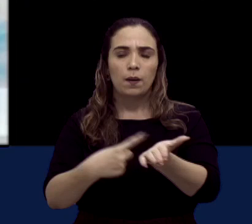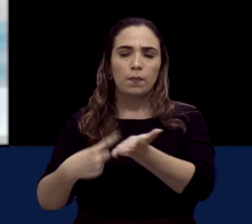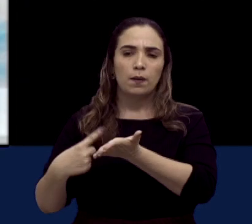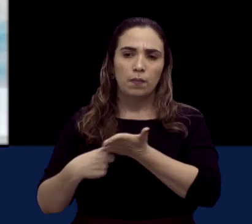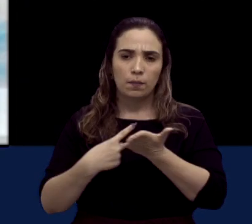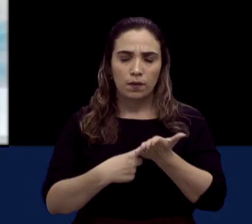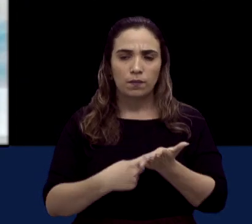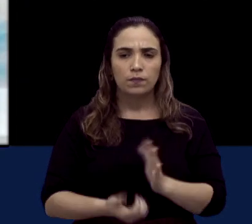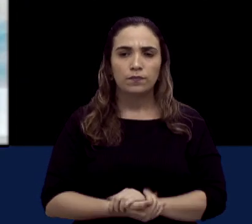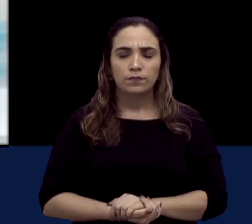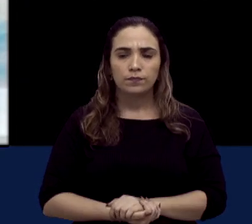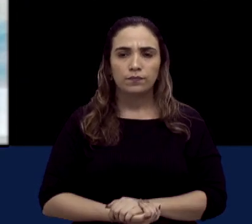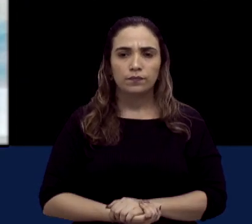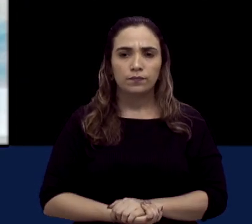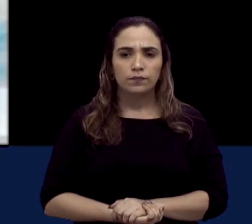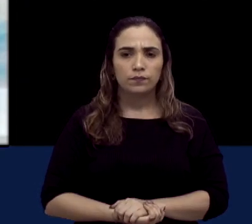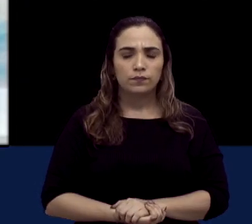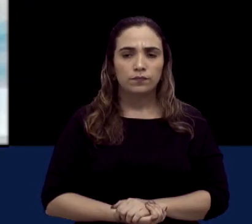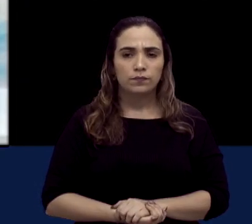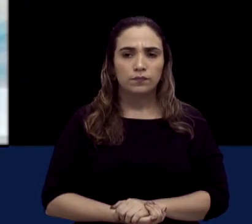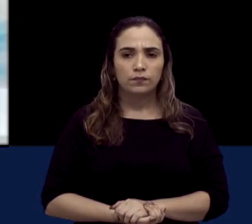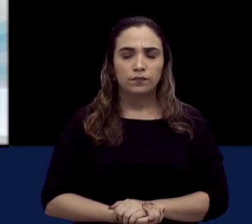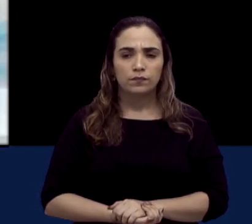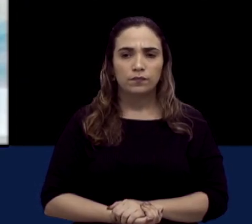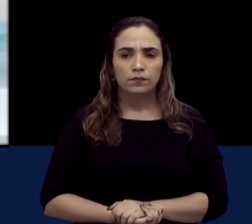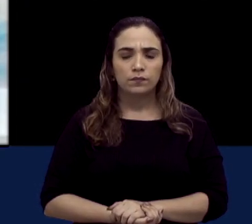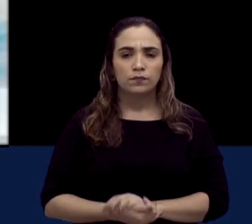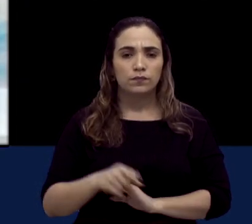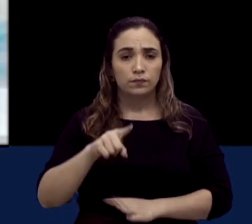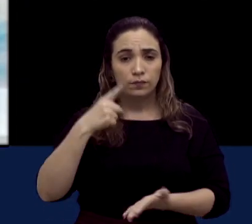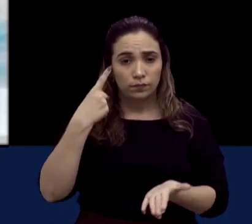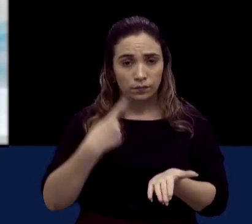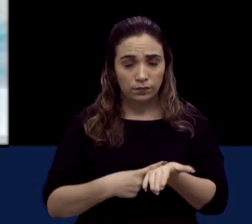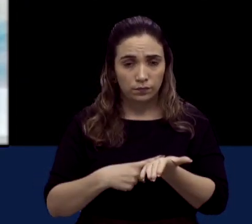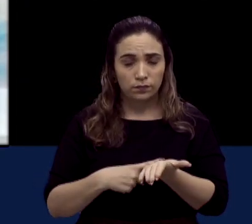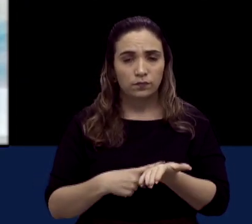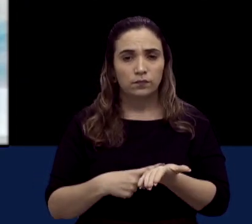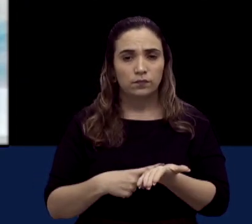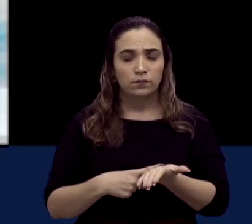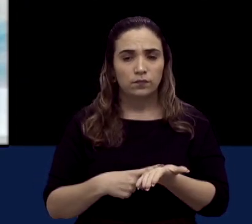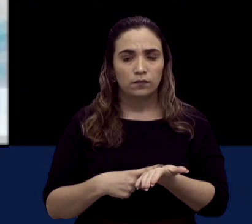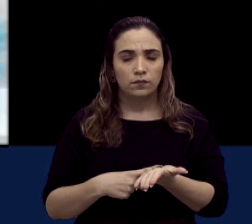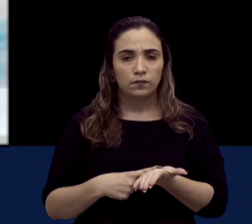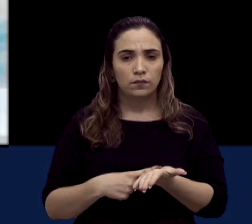cada um deles. Esse acordo ele foi iniciado